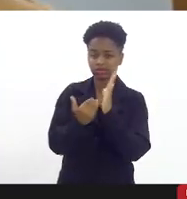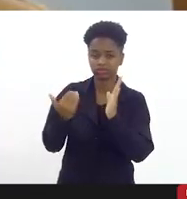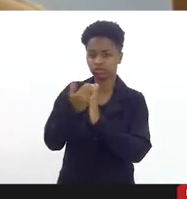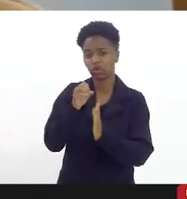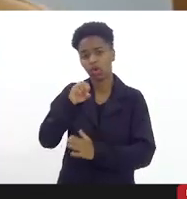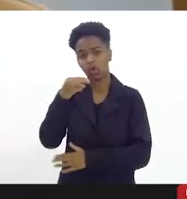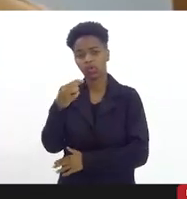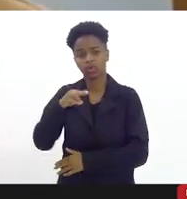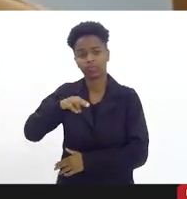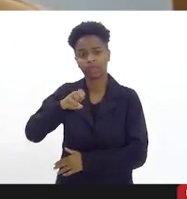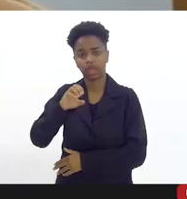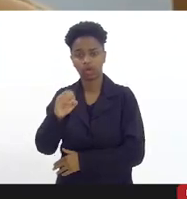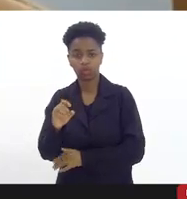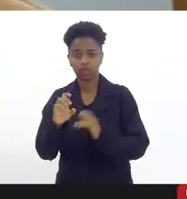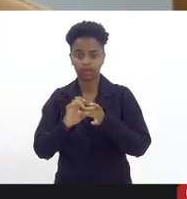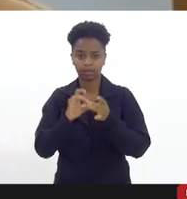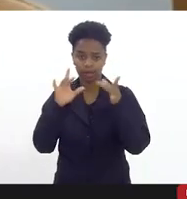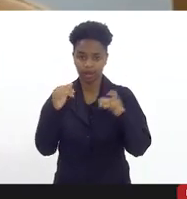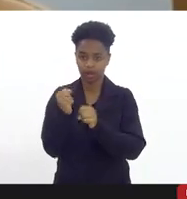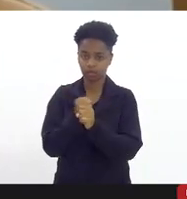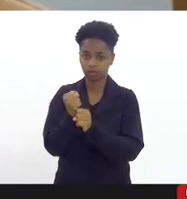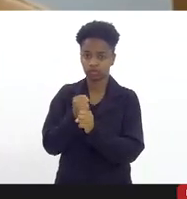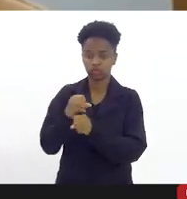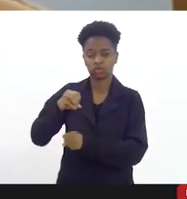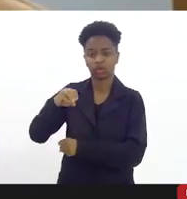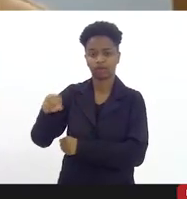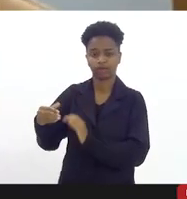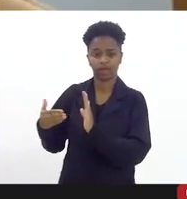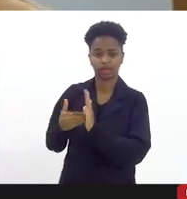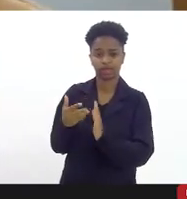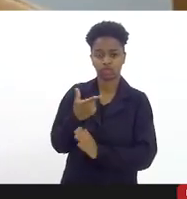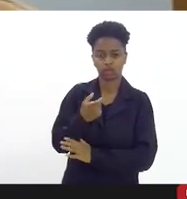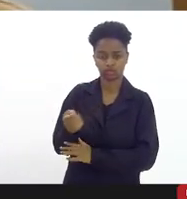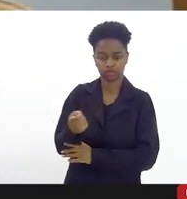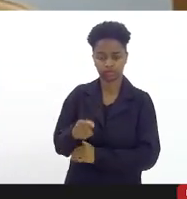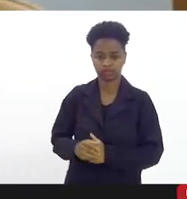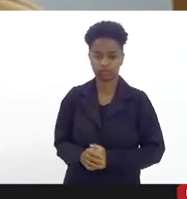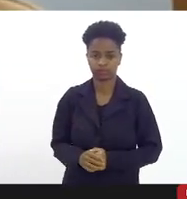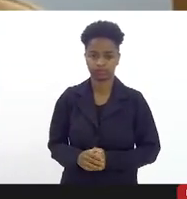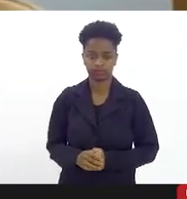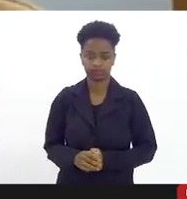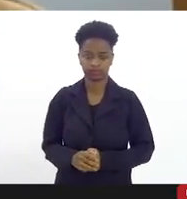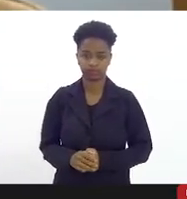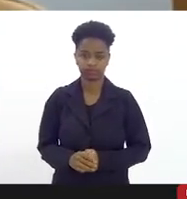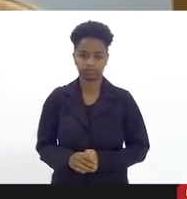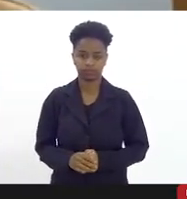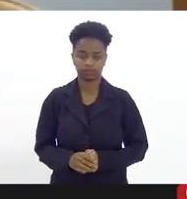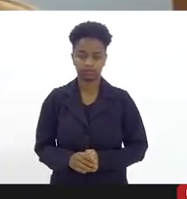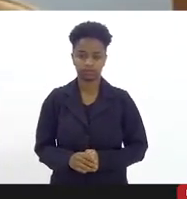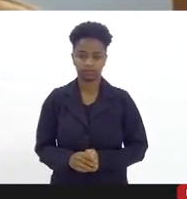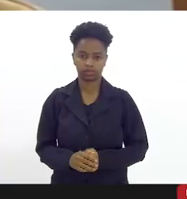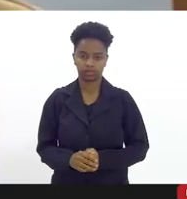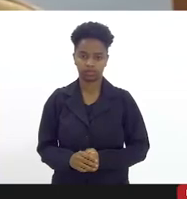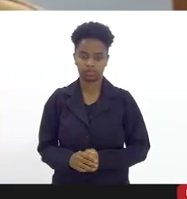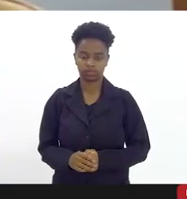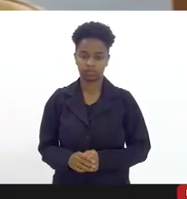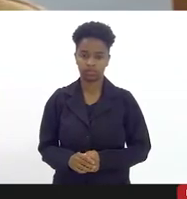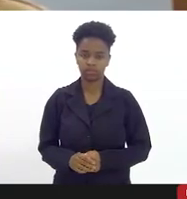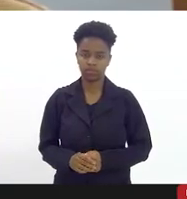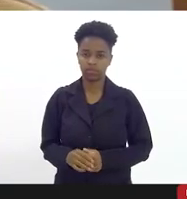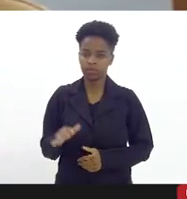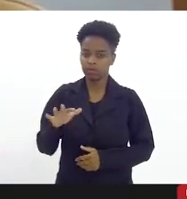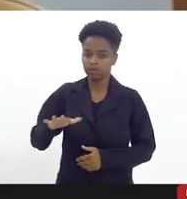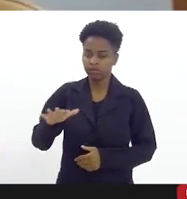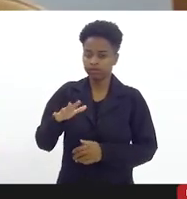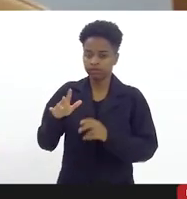neoliberalismo dos anos 2000 290 e considera na parte de desrespeito